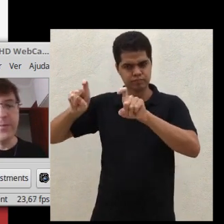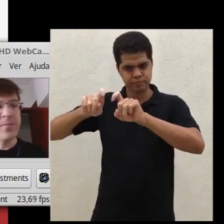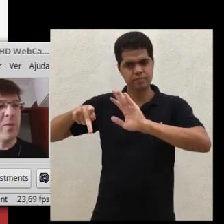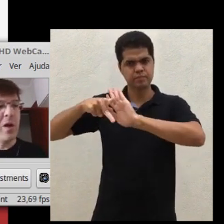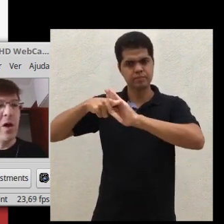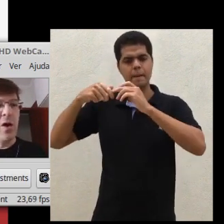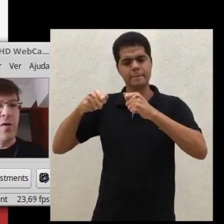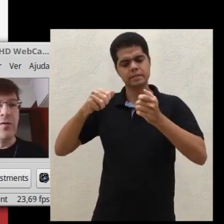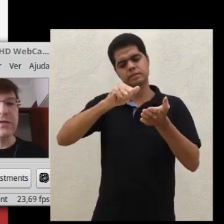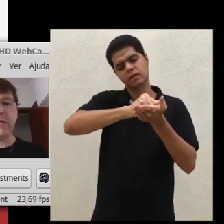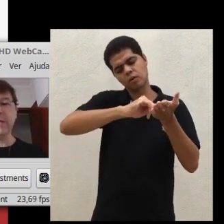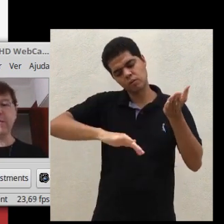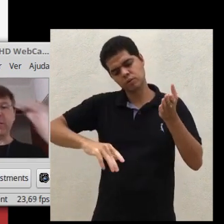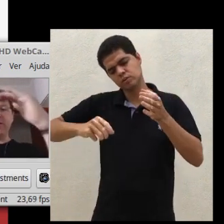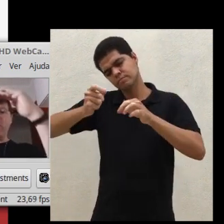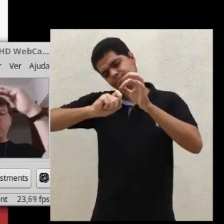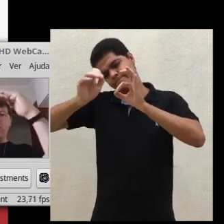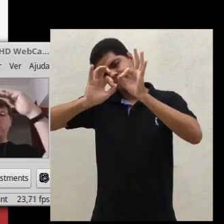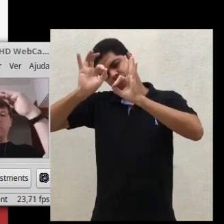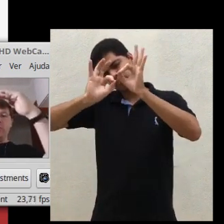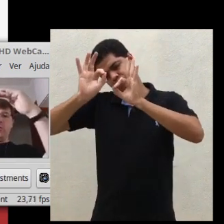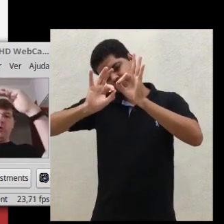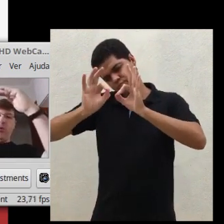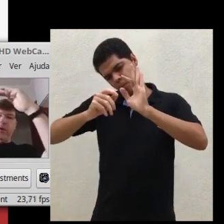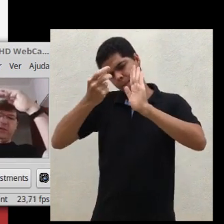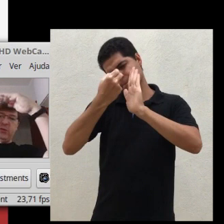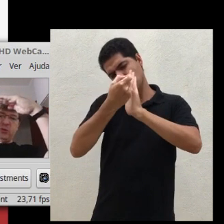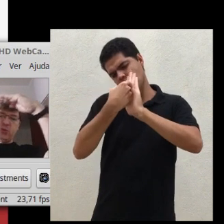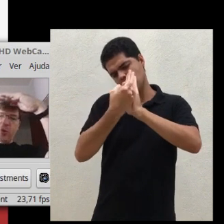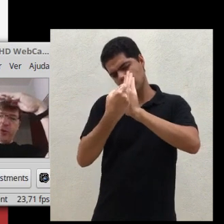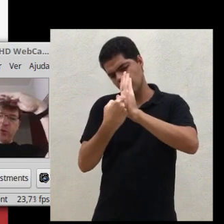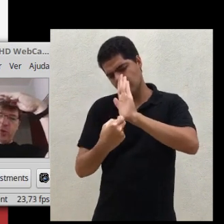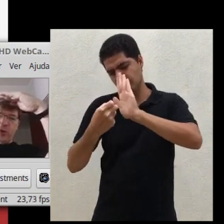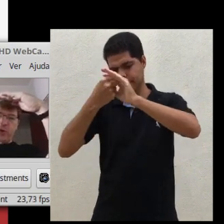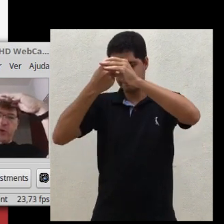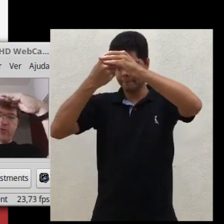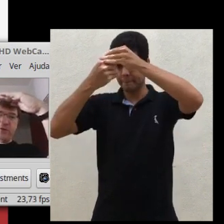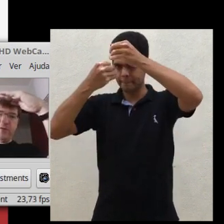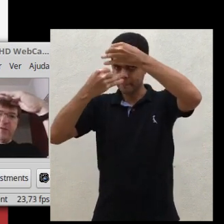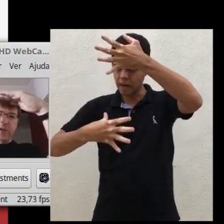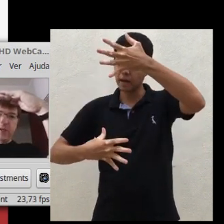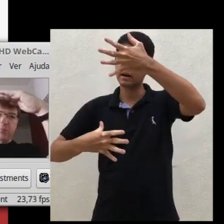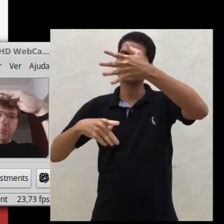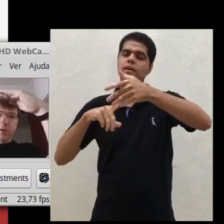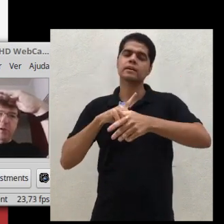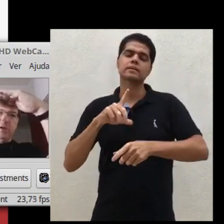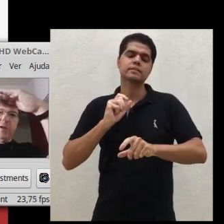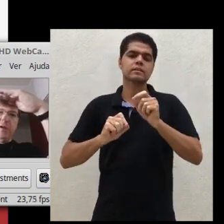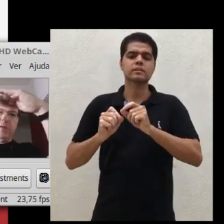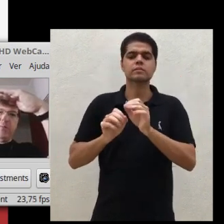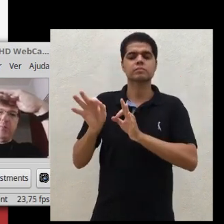né, você tem que escrever um algoritmo que começa no topo do código que você vai